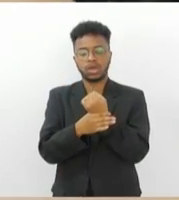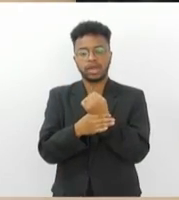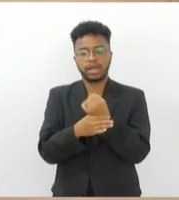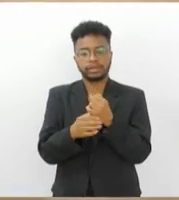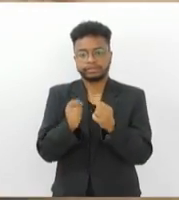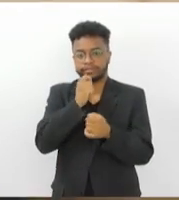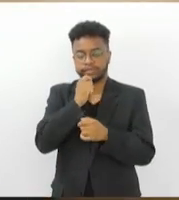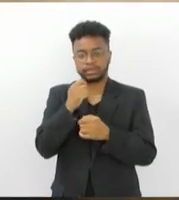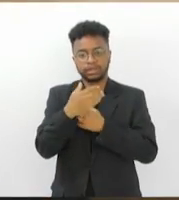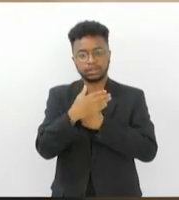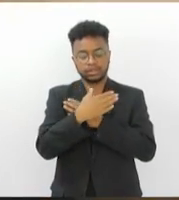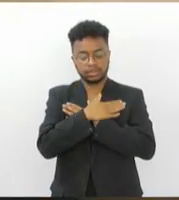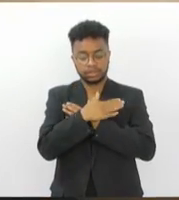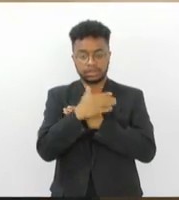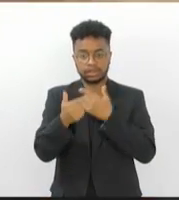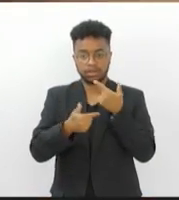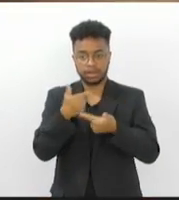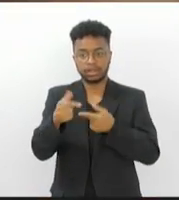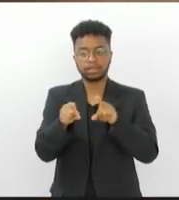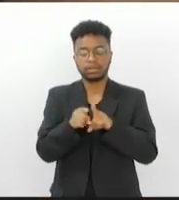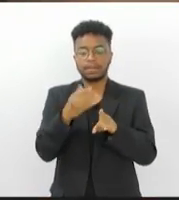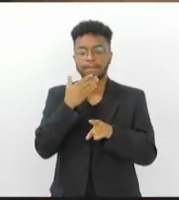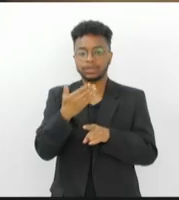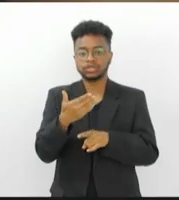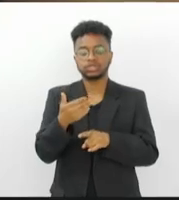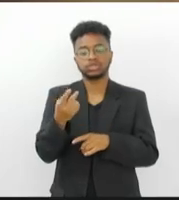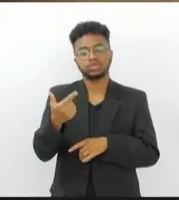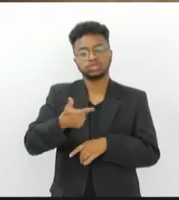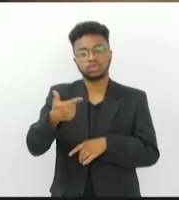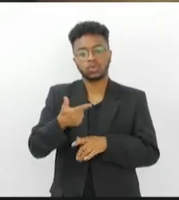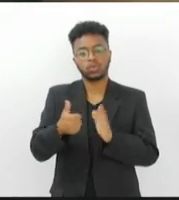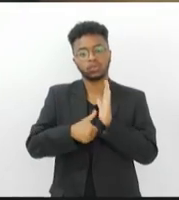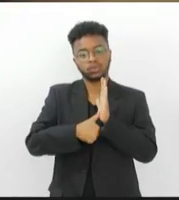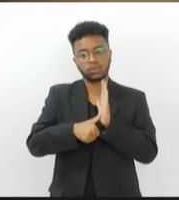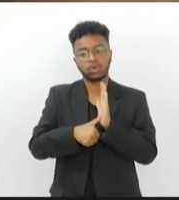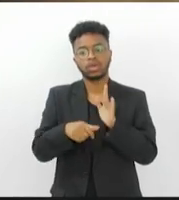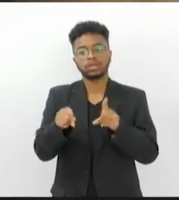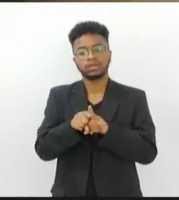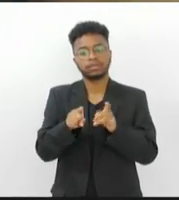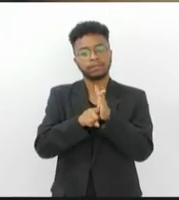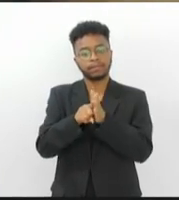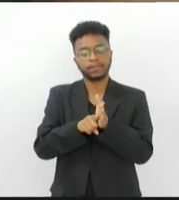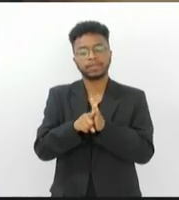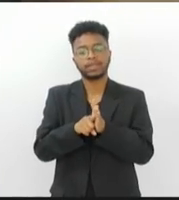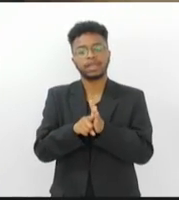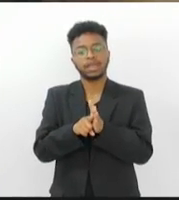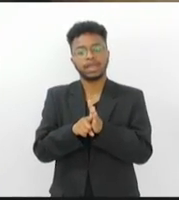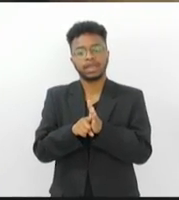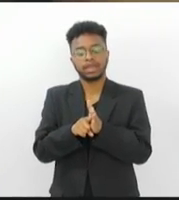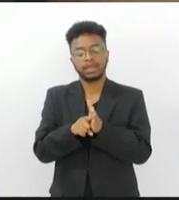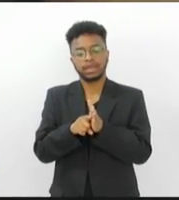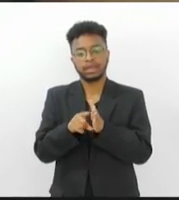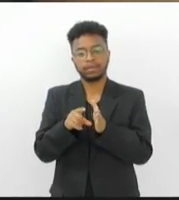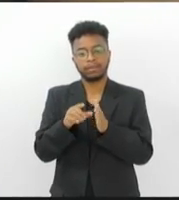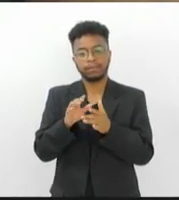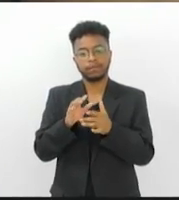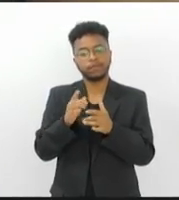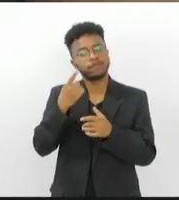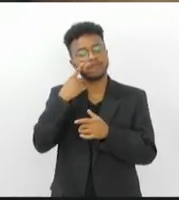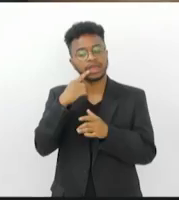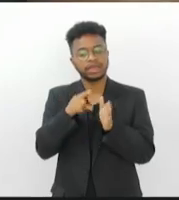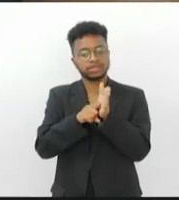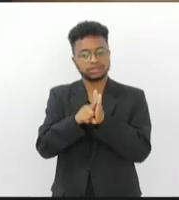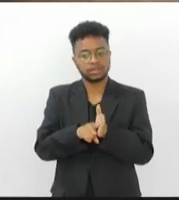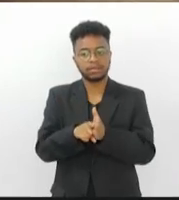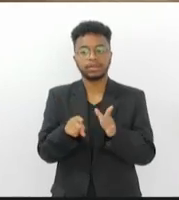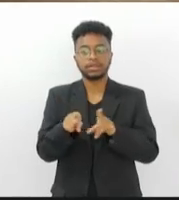estado solicitar segunda via da carteira de identidade ao Detran consultar exames do Rio imagem entre outras funcionalidades com